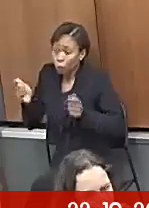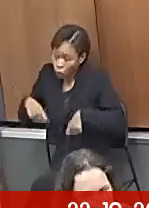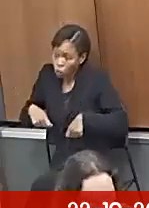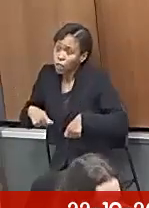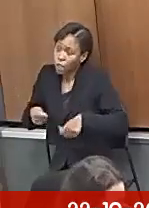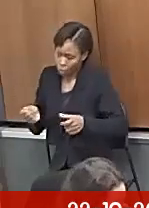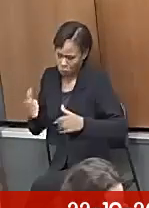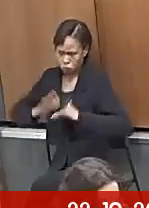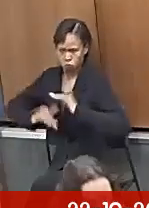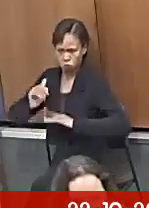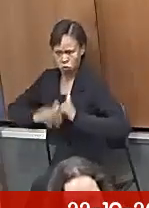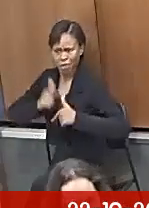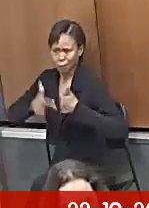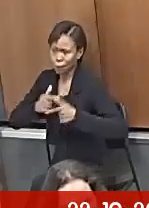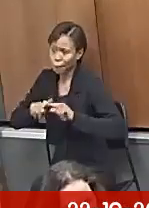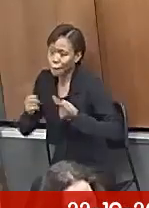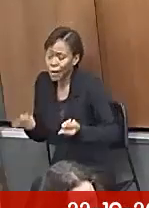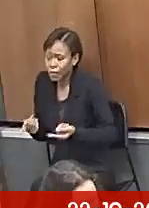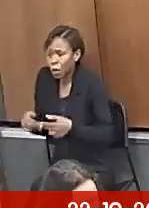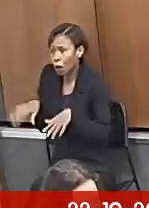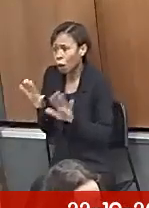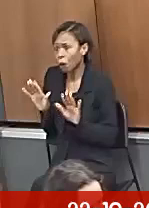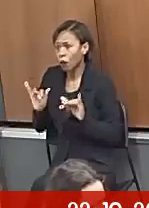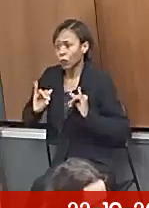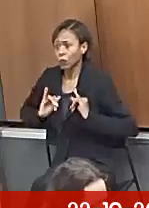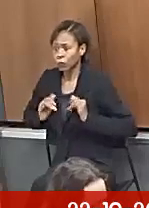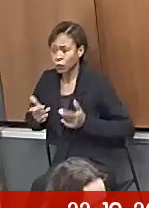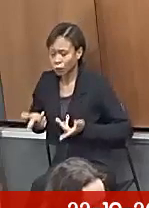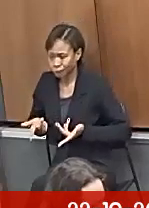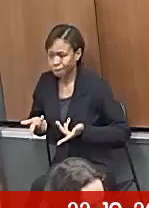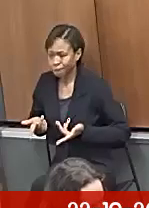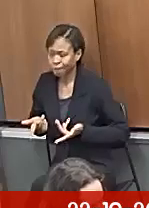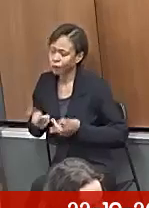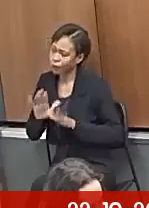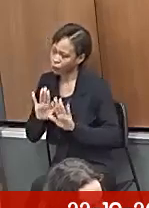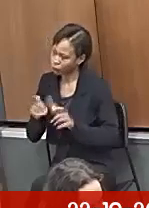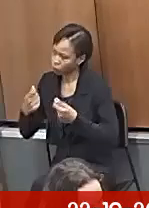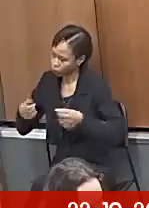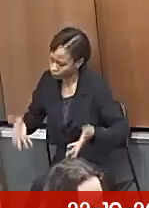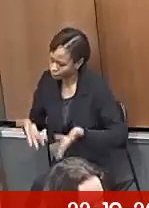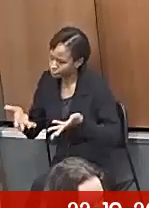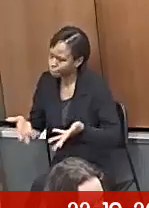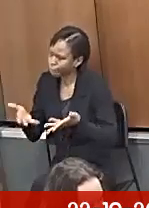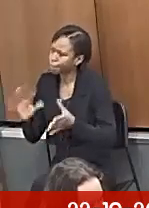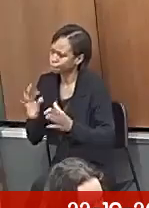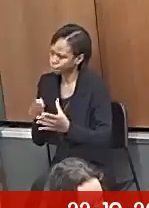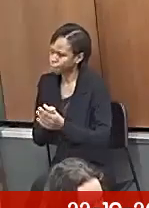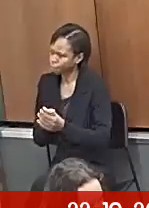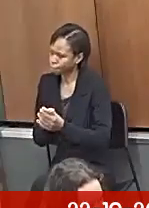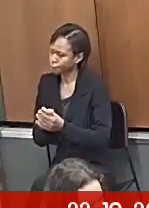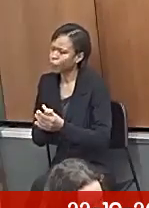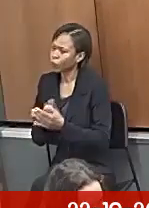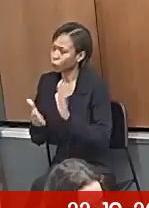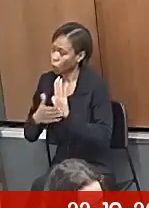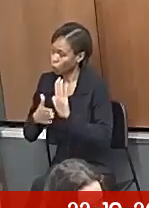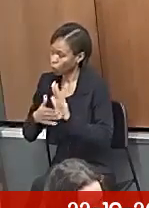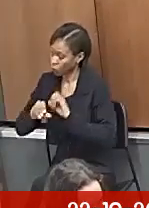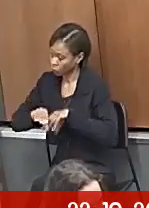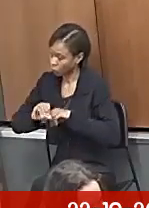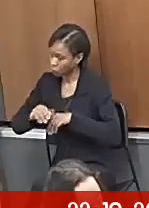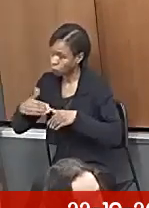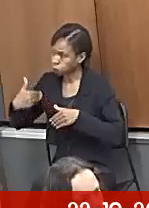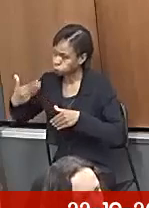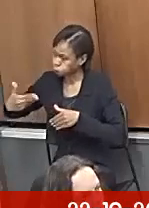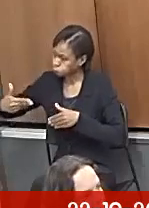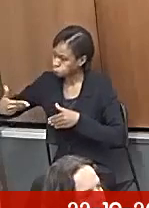trabalhando. Por fim, promova a inclusão, porque é a coisa certa a ser feita. A proposta educacional que vingou até aqui teve êxito a